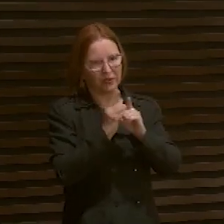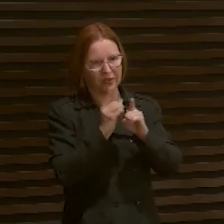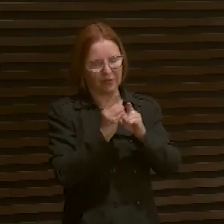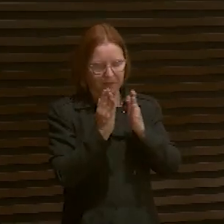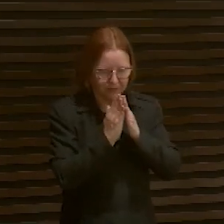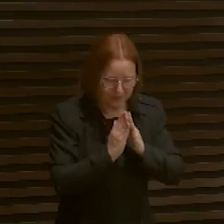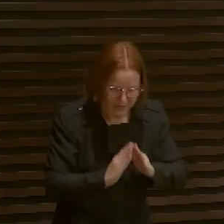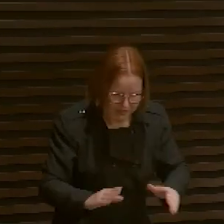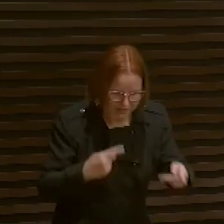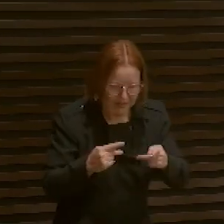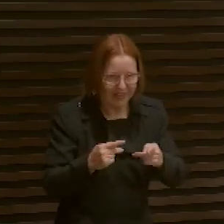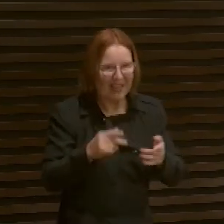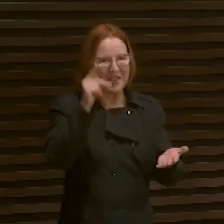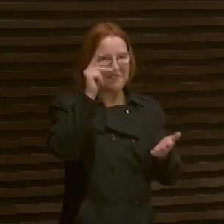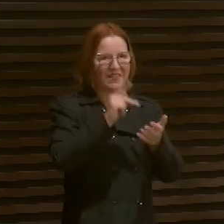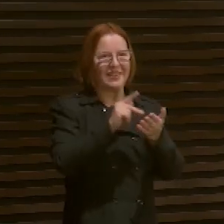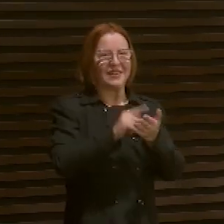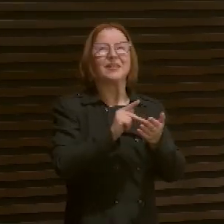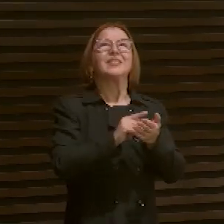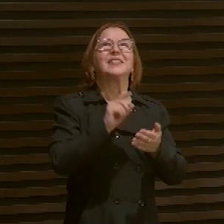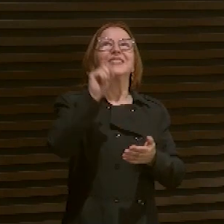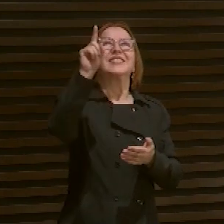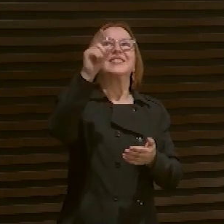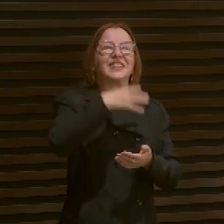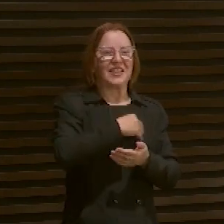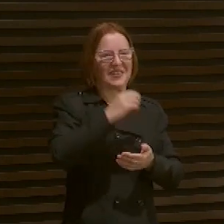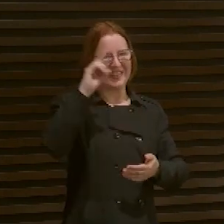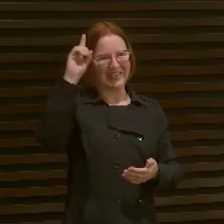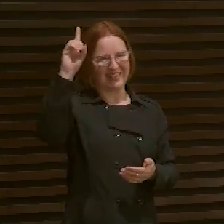verdadeiramente és o Filho de Deus.